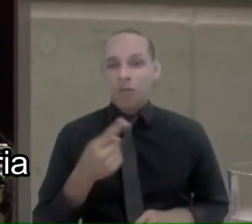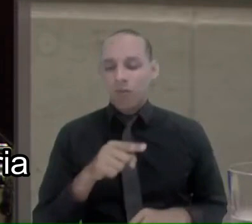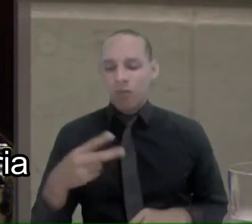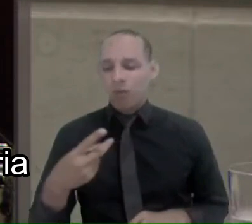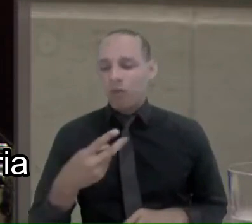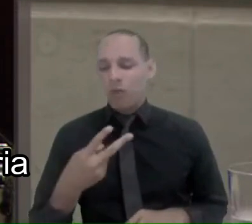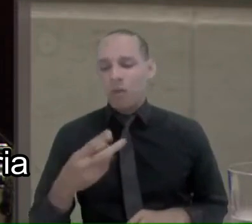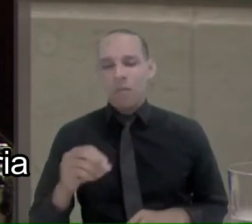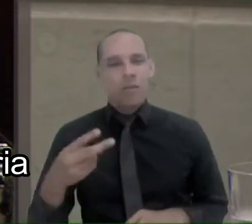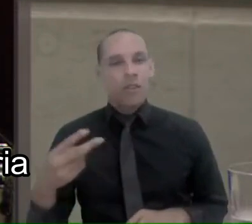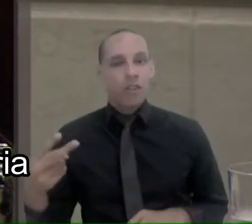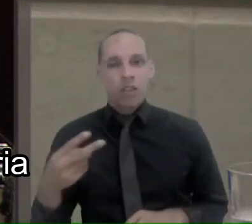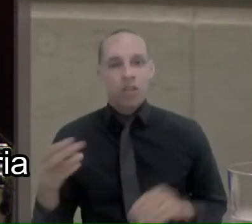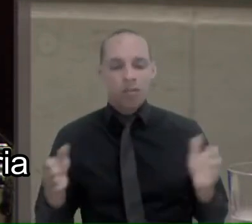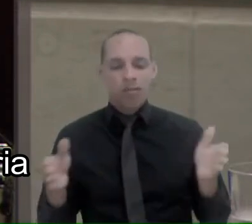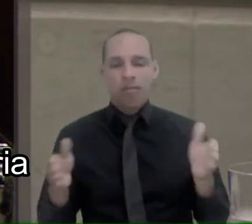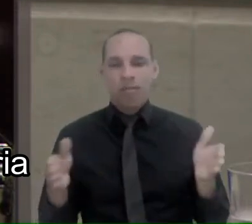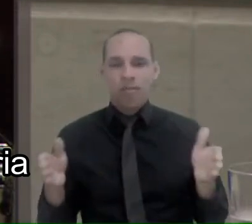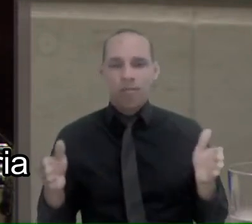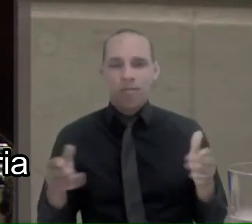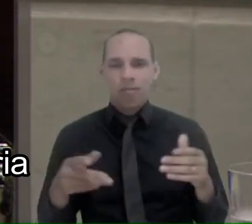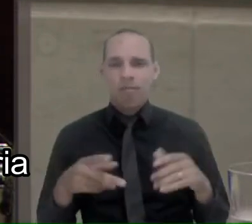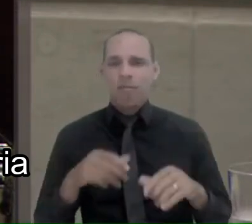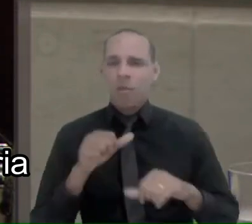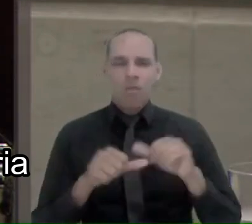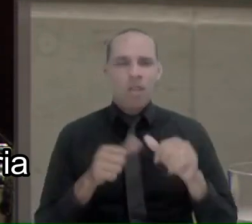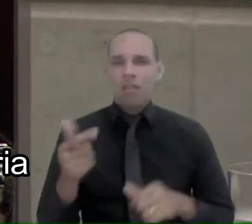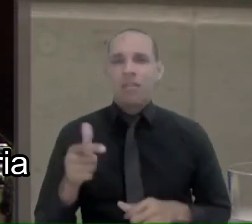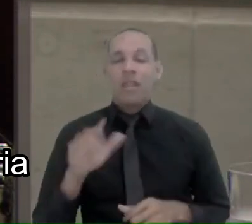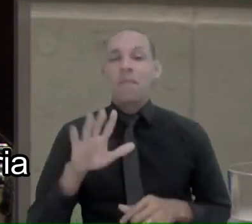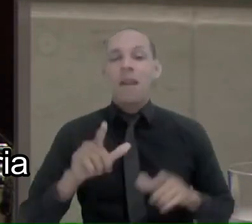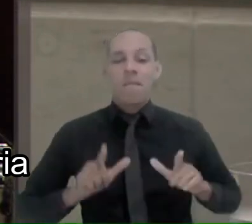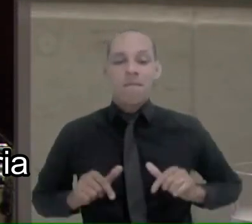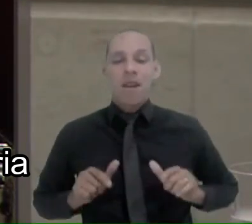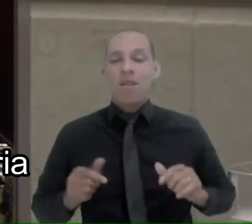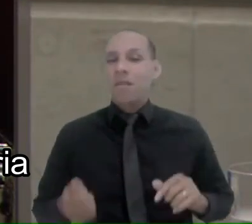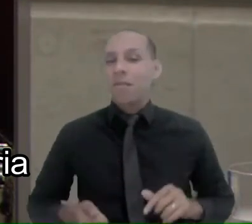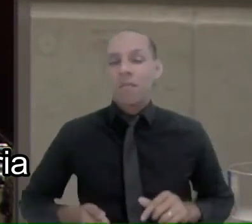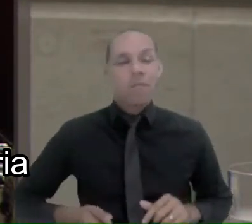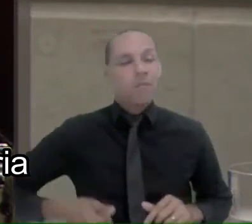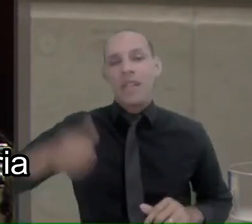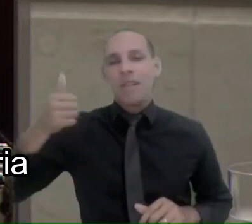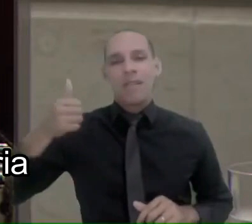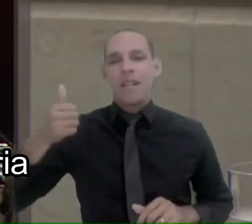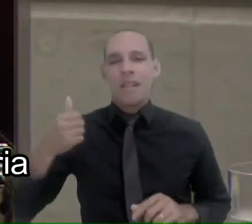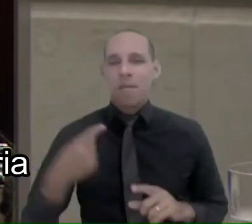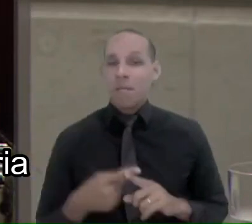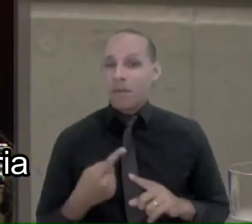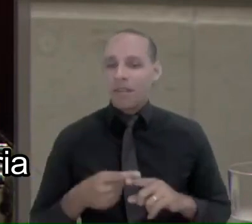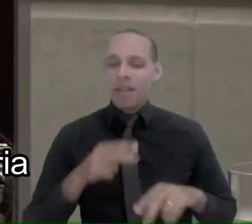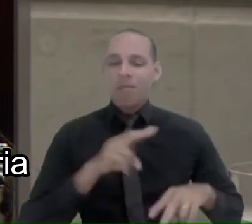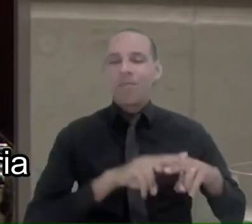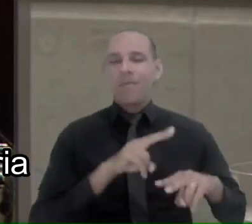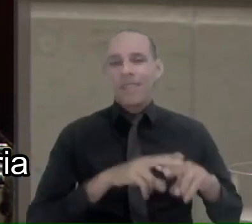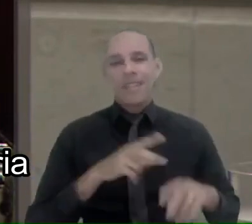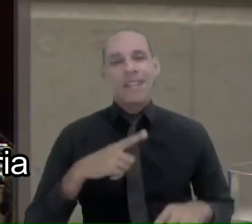uma manutenção, não houve uma grande mudança, mas Bangu encabeça essa lista, dado que Bangu tem o complexo de